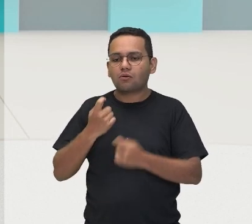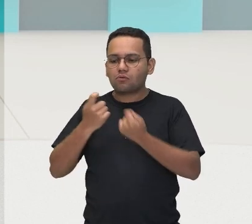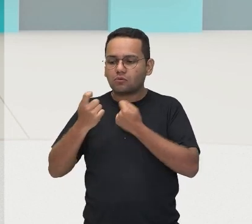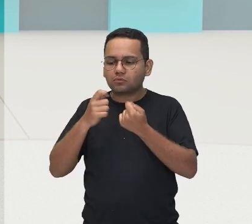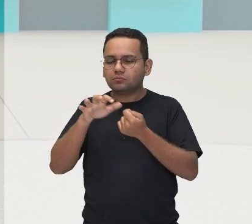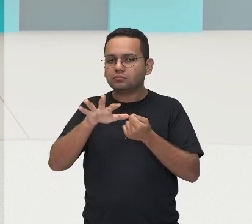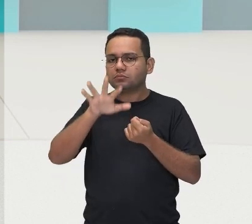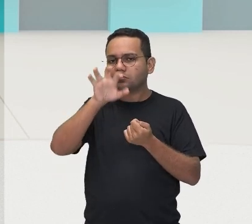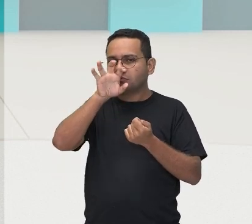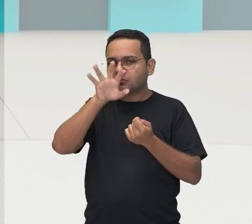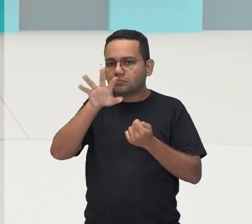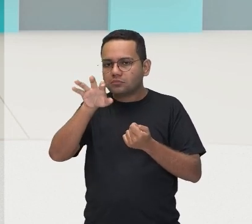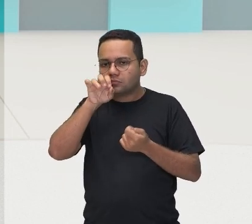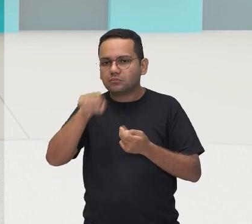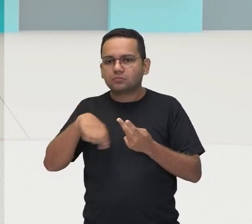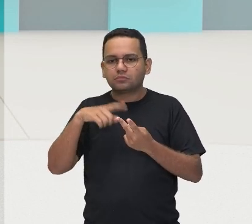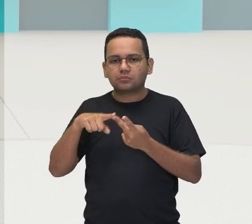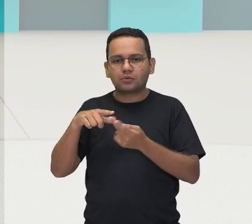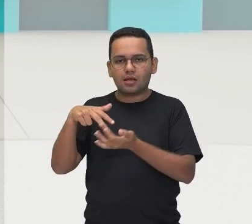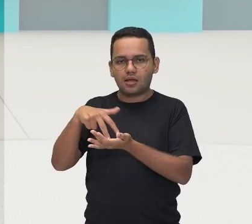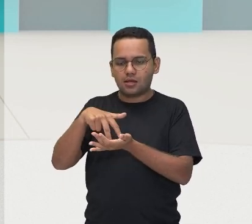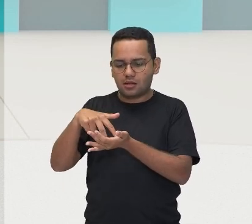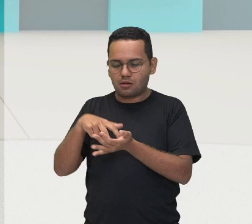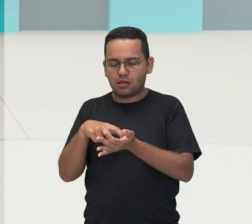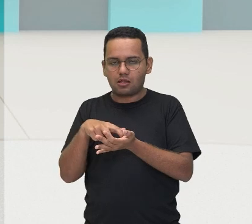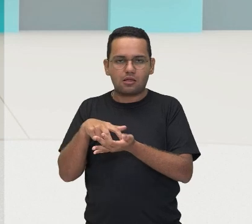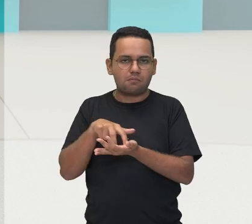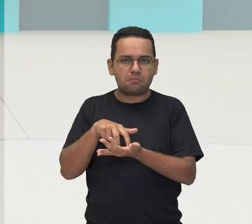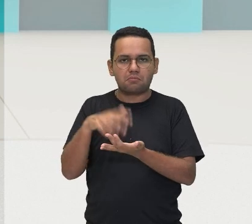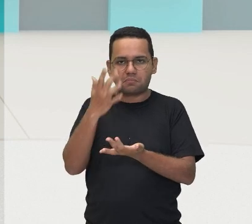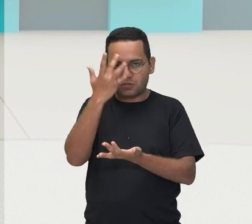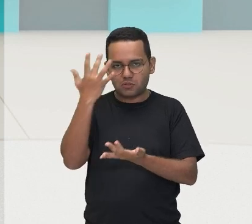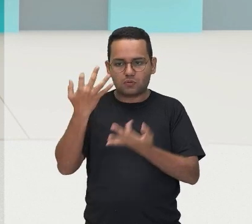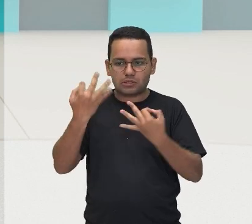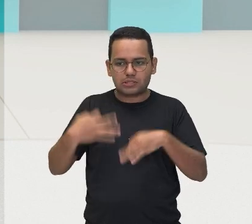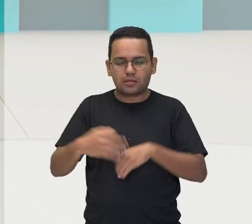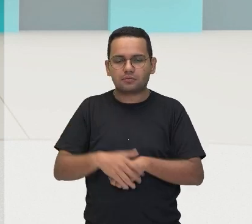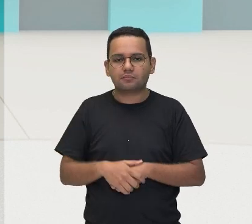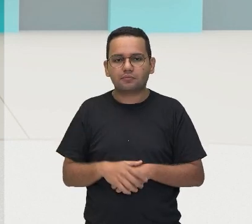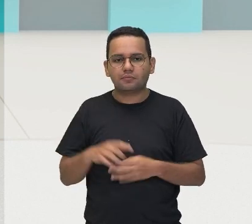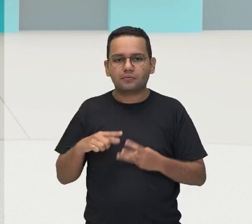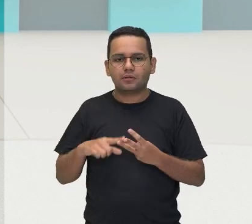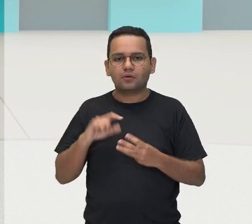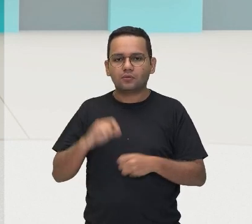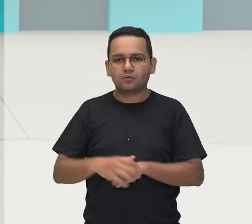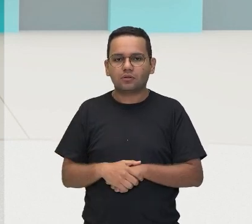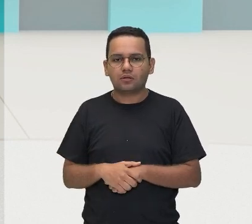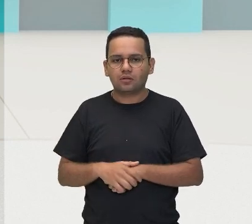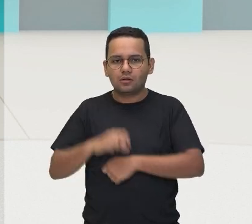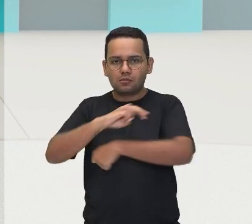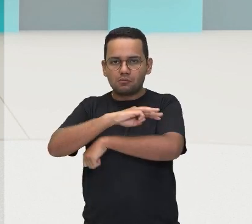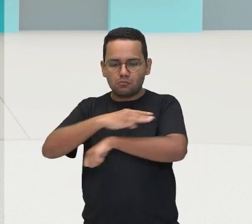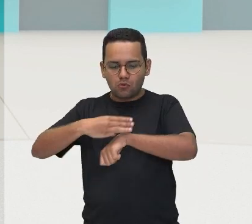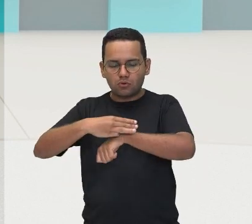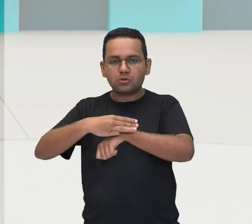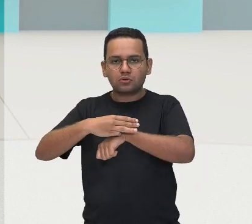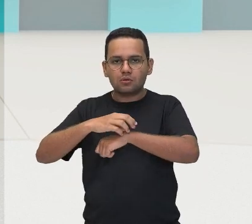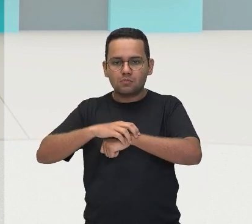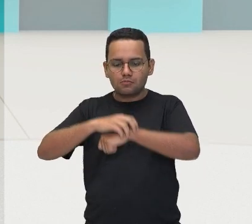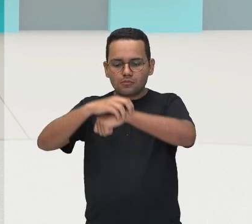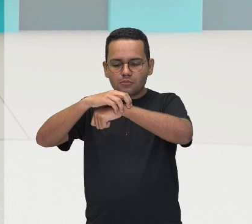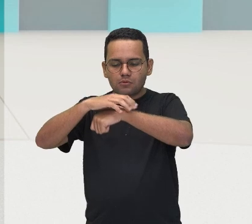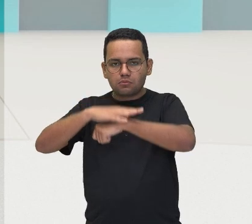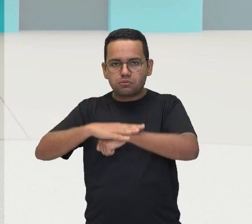respiração, o equilíbrio corporal, contração e relaxamento muscular. Então, tudo isso vai ser